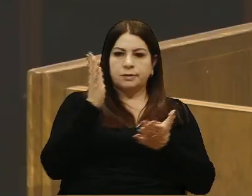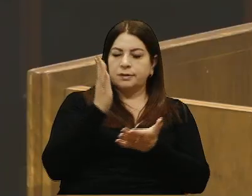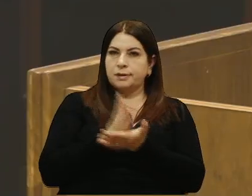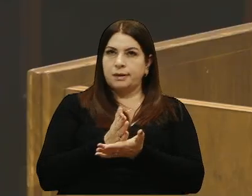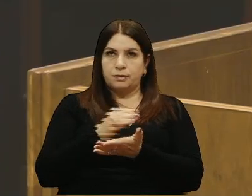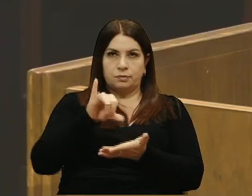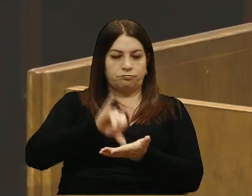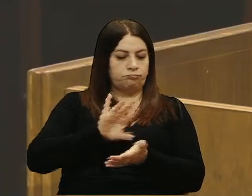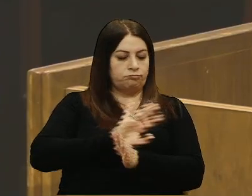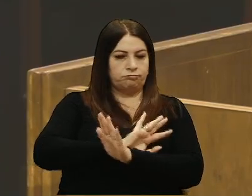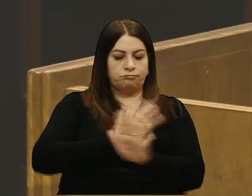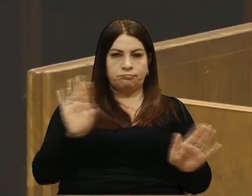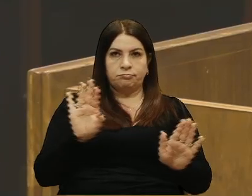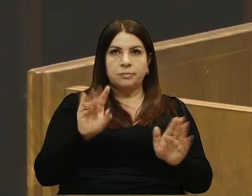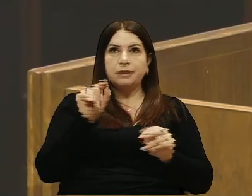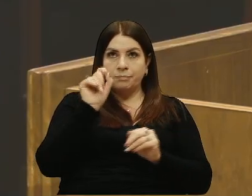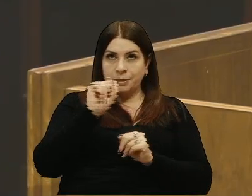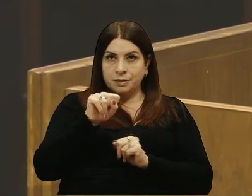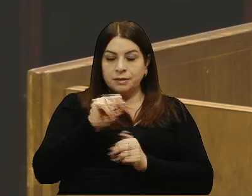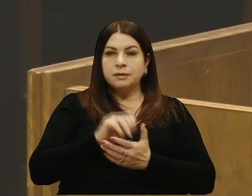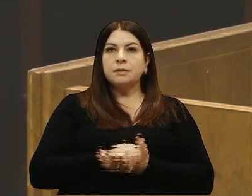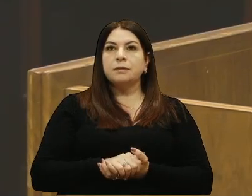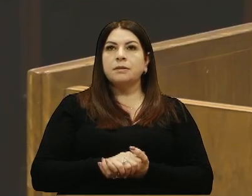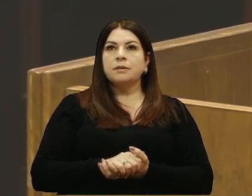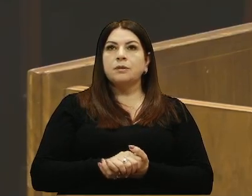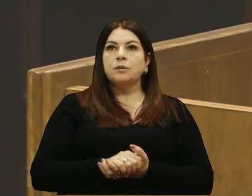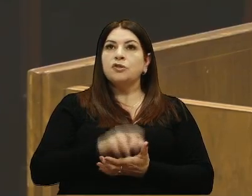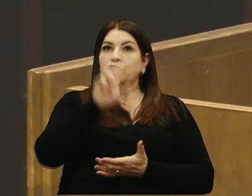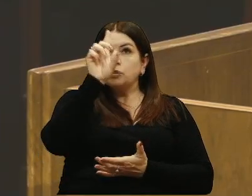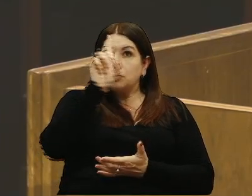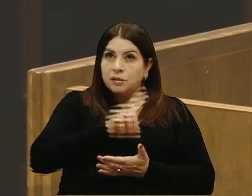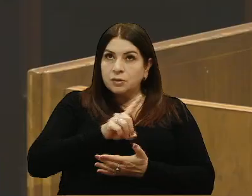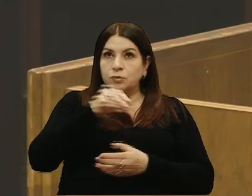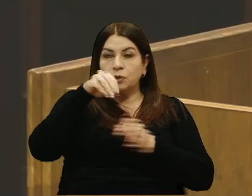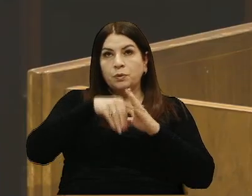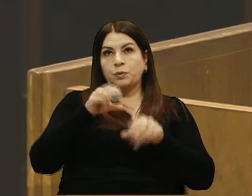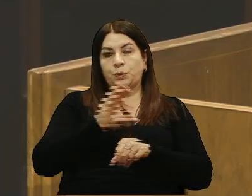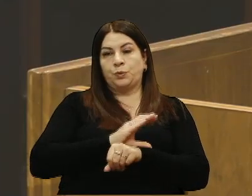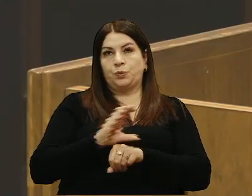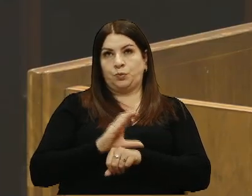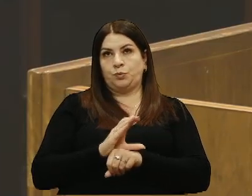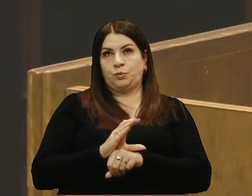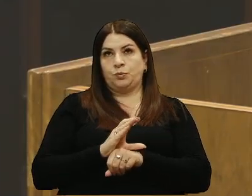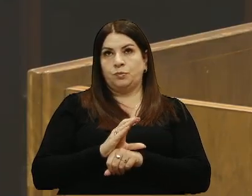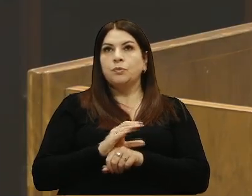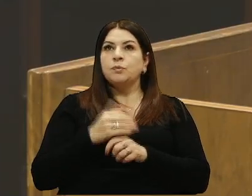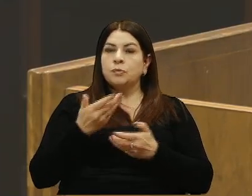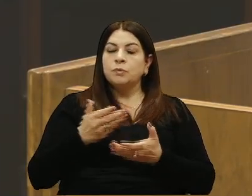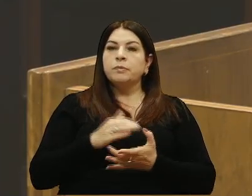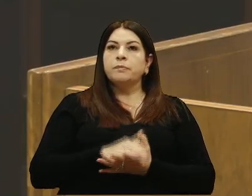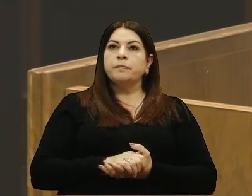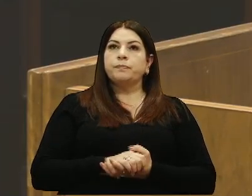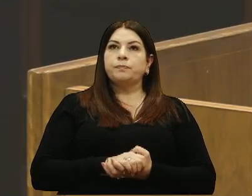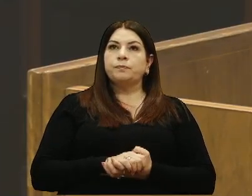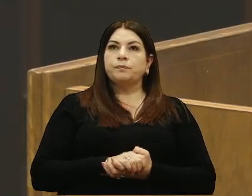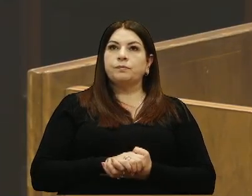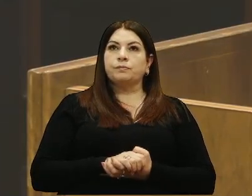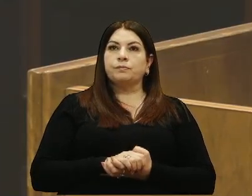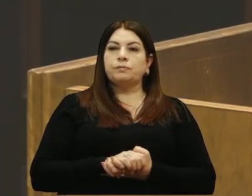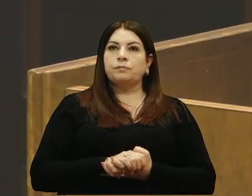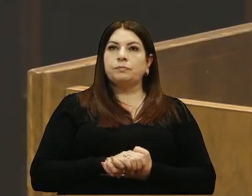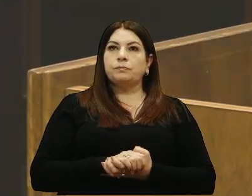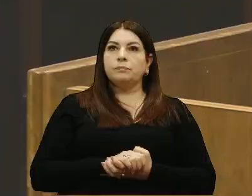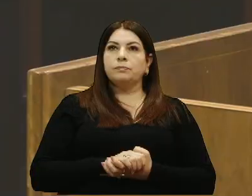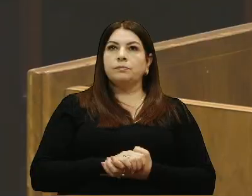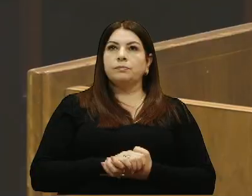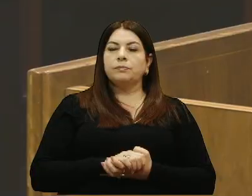escambau, mas sim com direitos constitucionais, aonde que